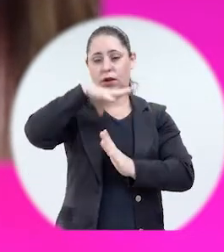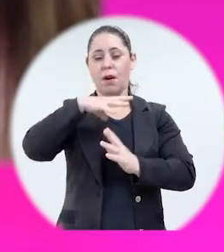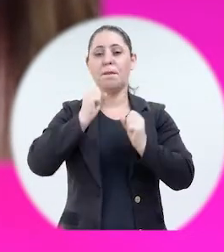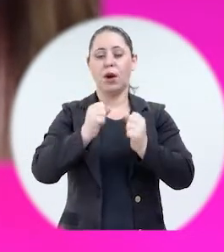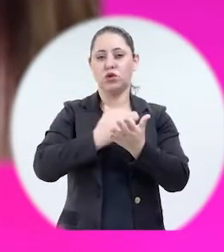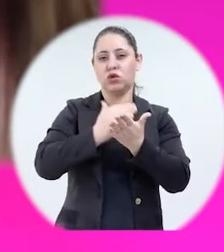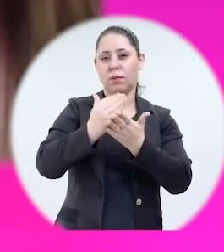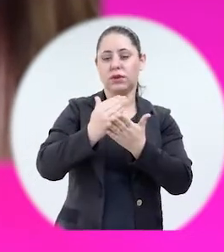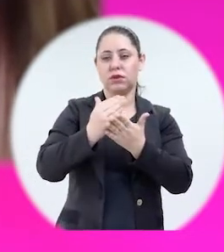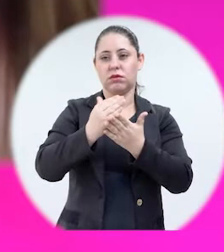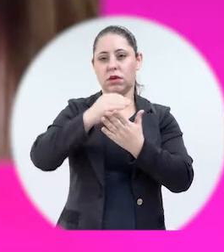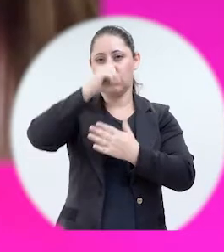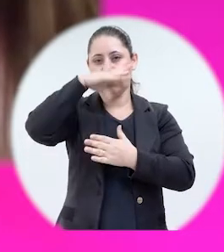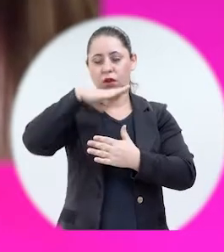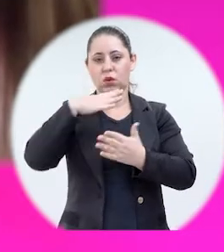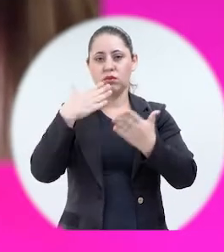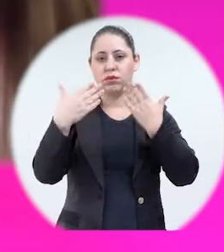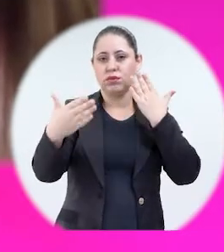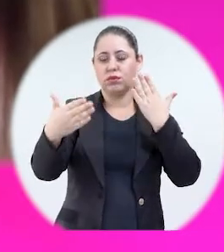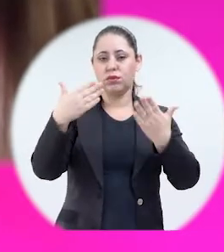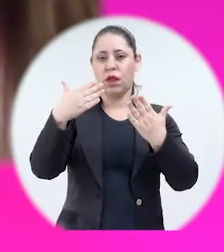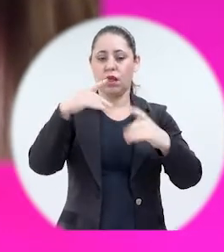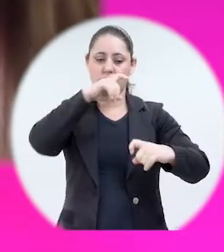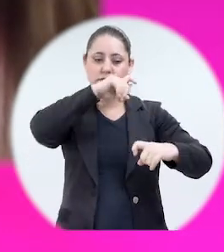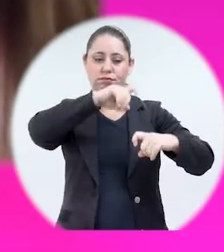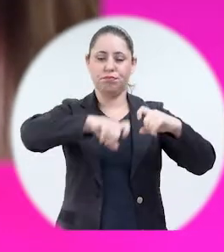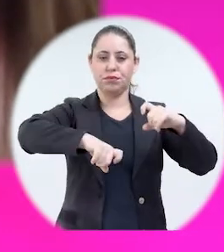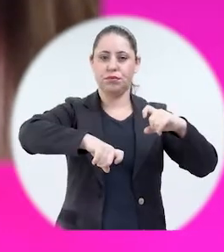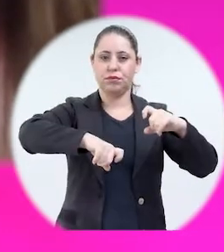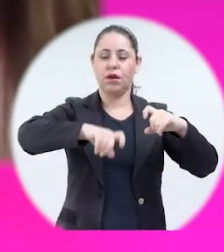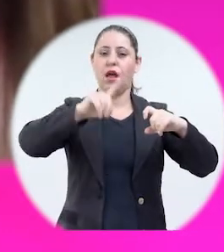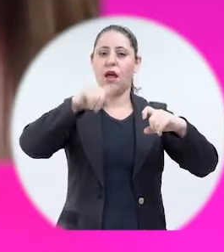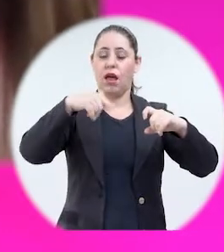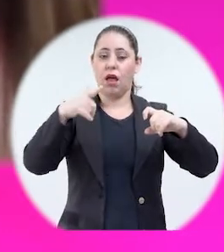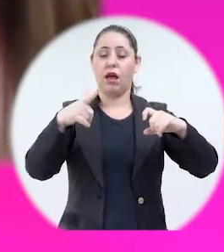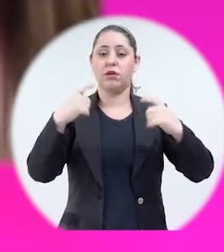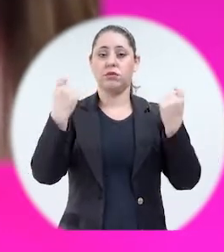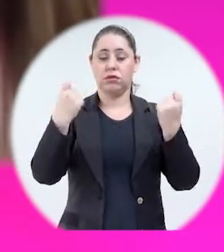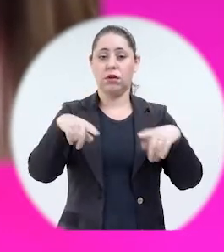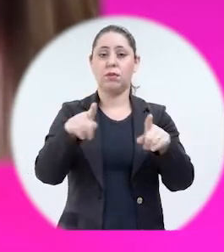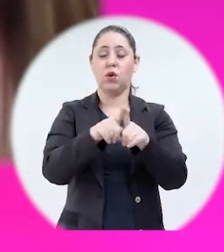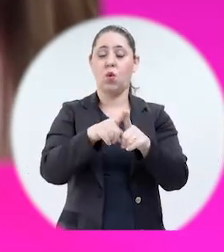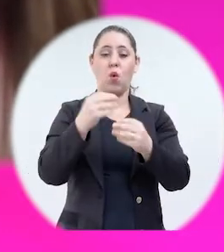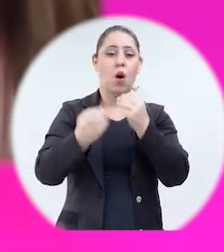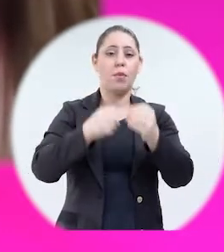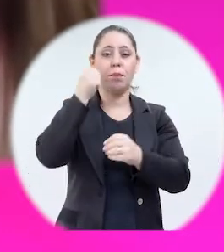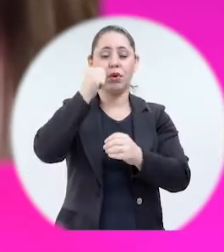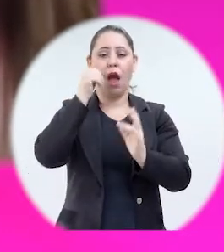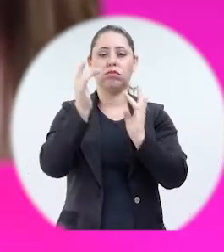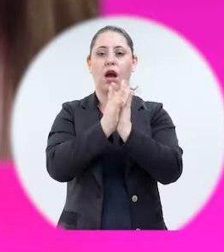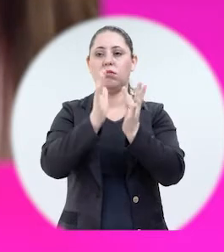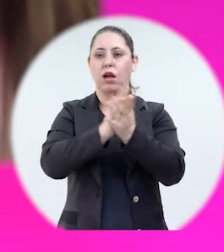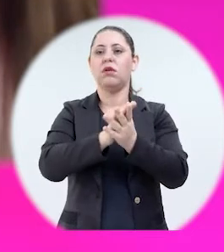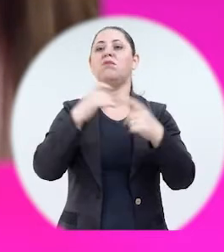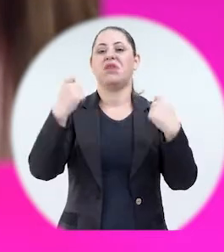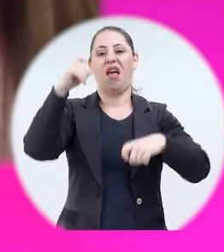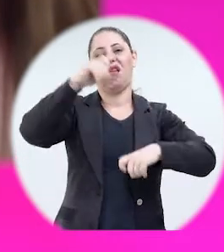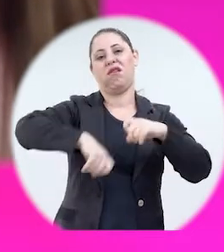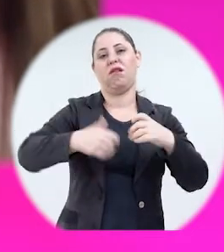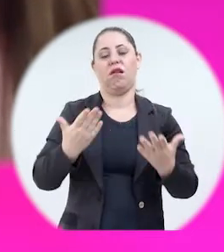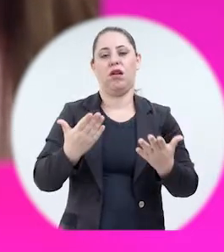começar numa agressão psicológica, tem a agressão sexual, né, o comparecimento enquanto mulher ao